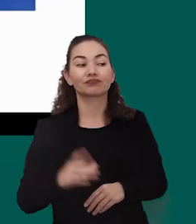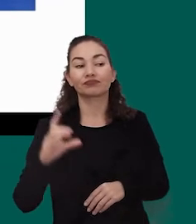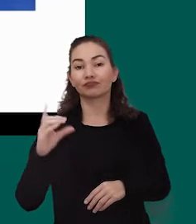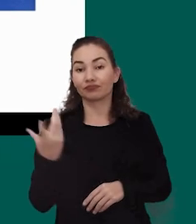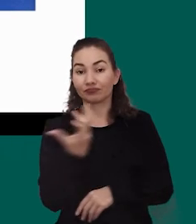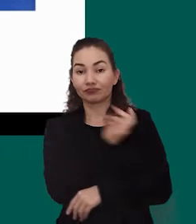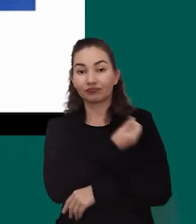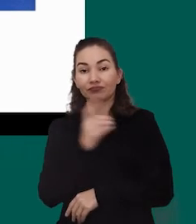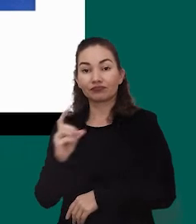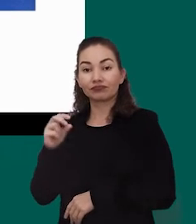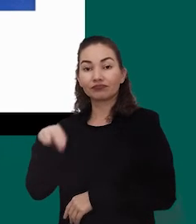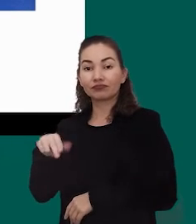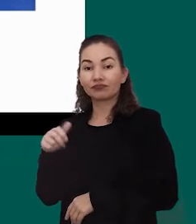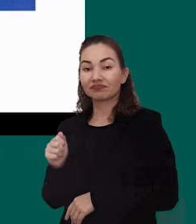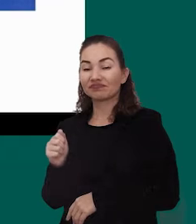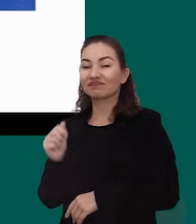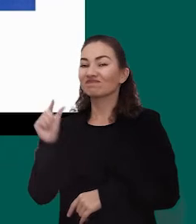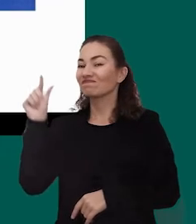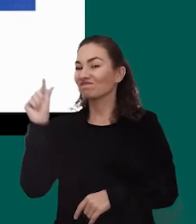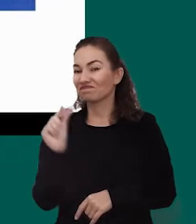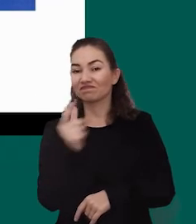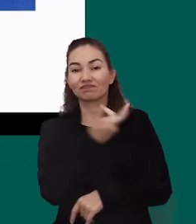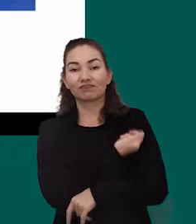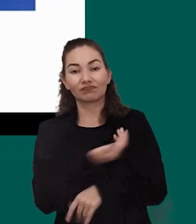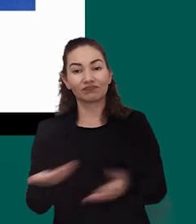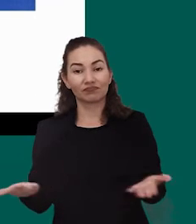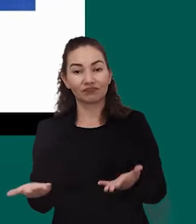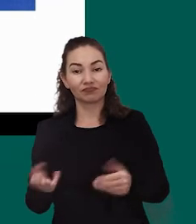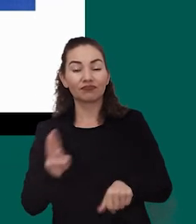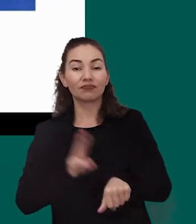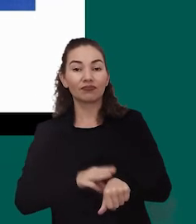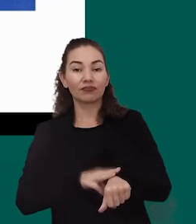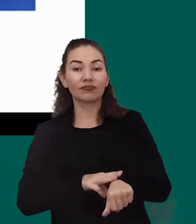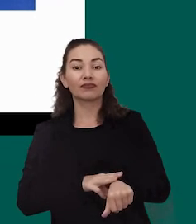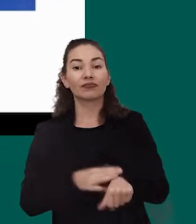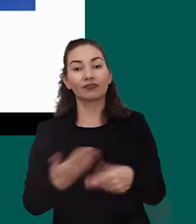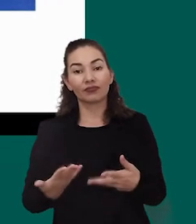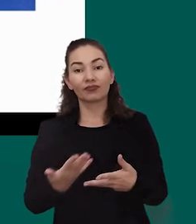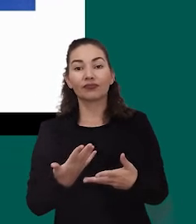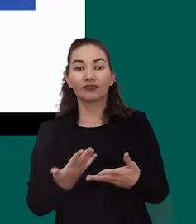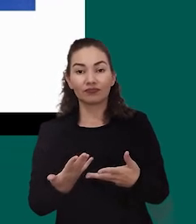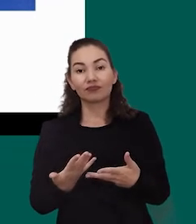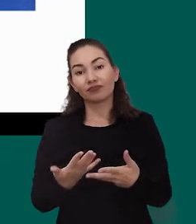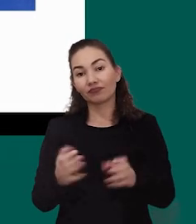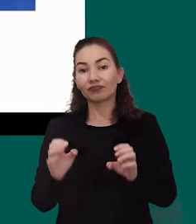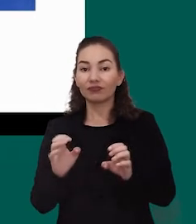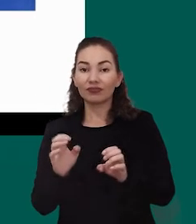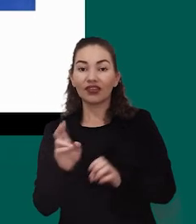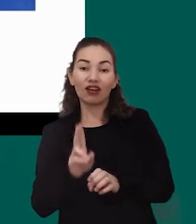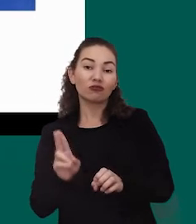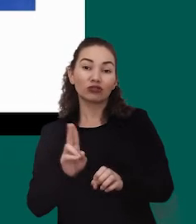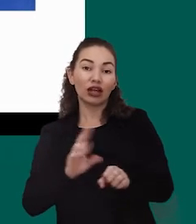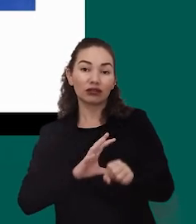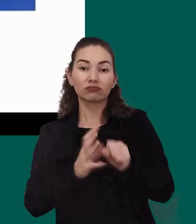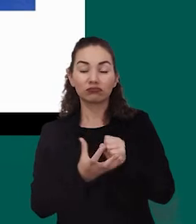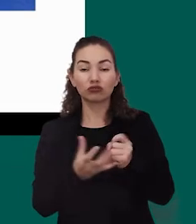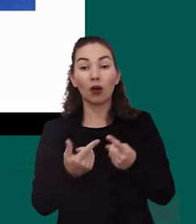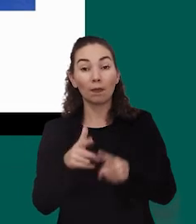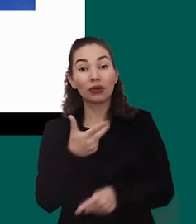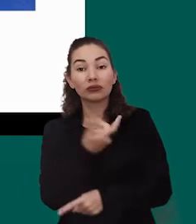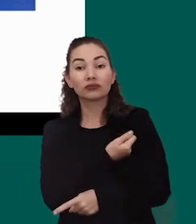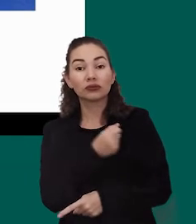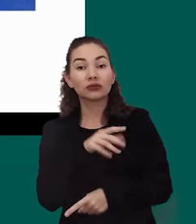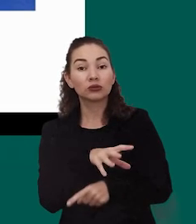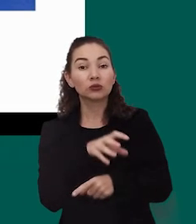DNA. A gente não tem muitas vacinas de DNA neste momento sendo em estudos avançados para COVID, mas são vacinas em que você